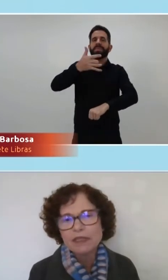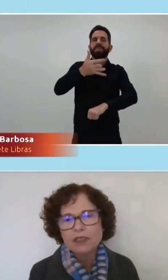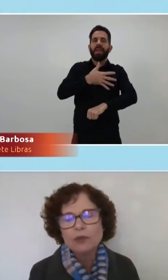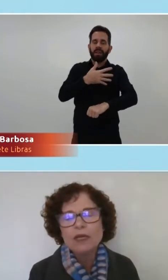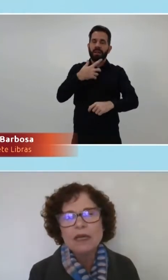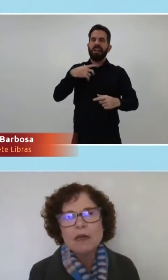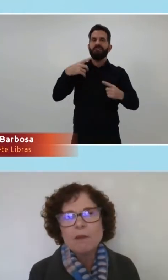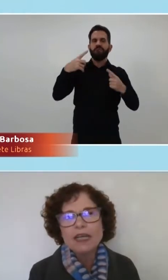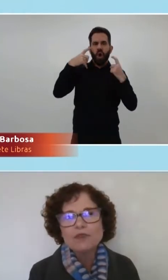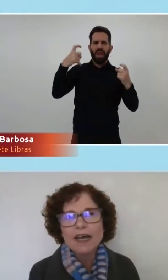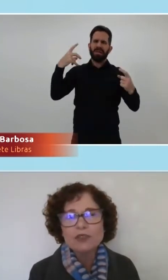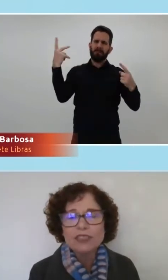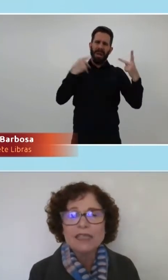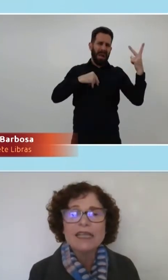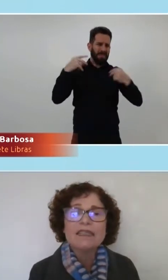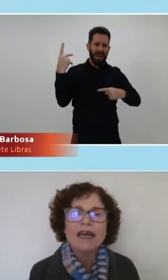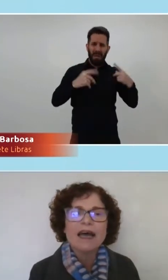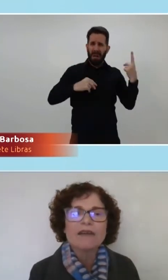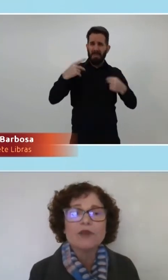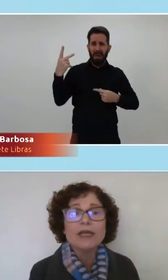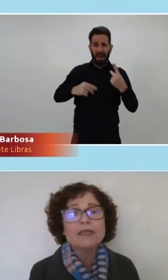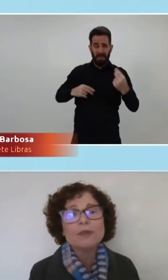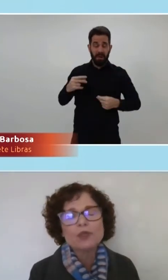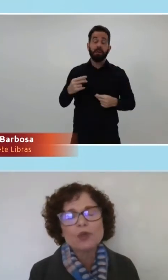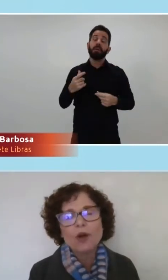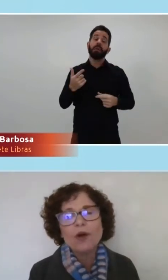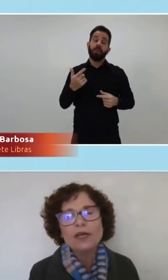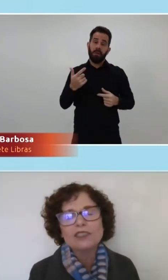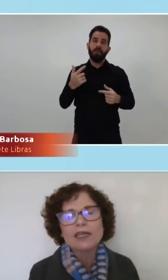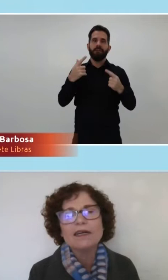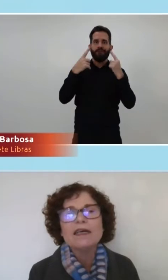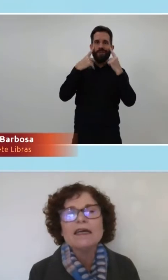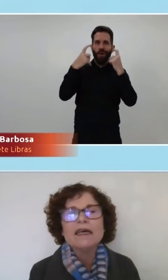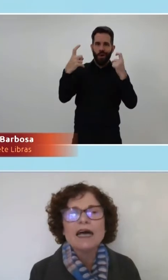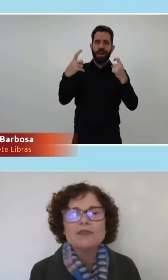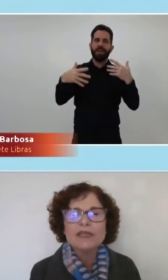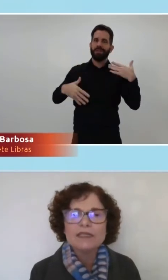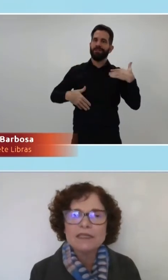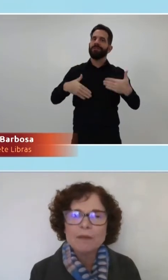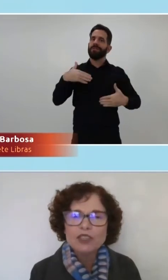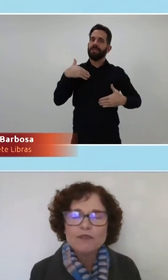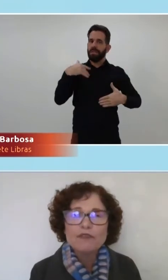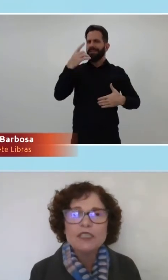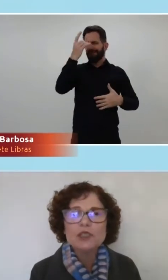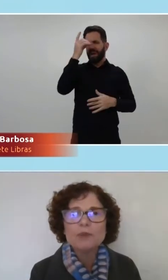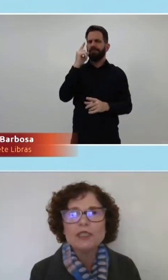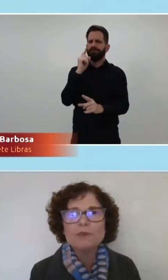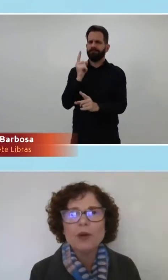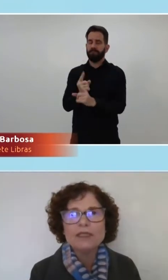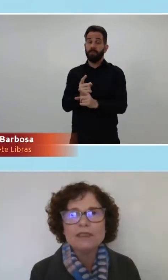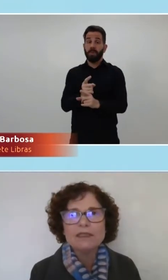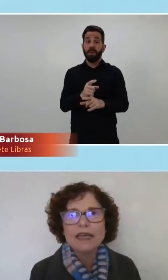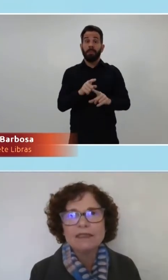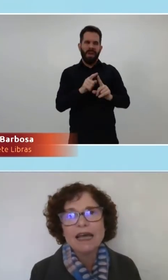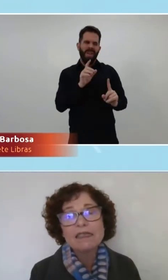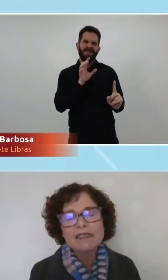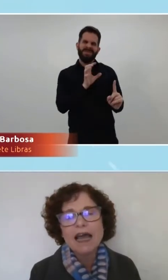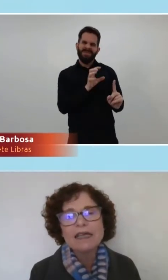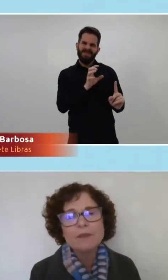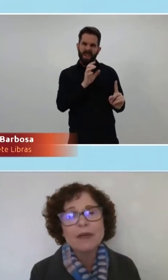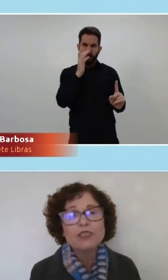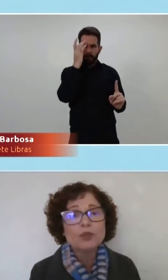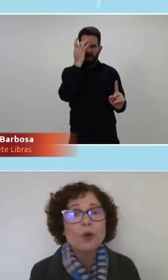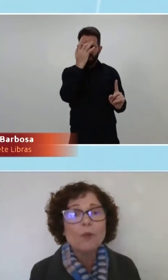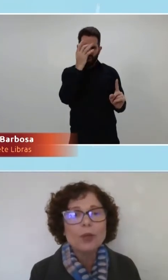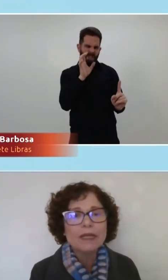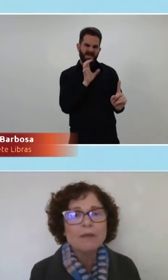acaba sendo mais fácil de detectar. A violência psicológica, às vezes, é mais difícil, mas pode, né, dar sinais